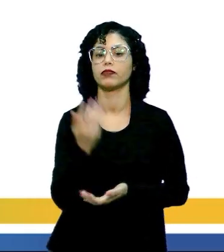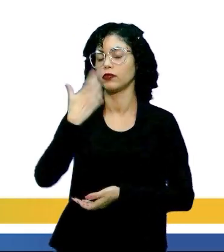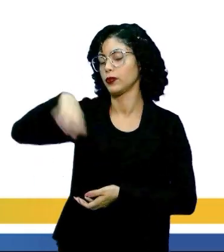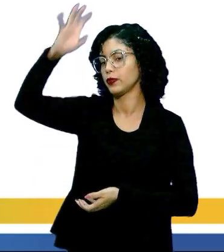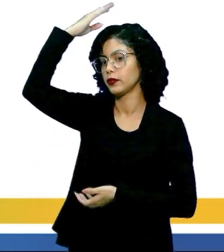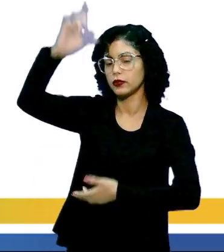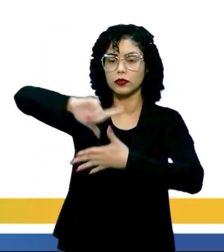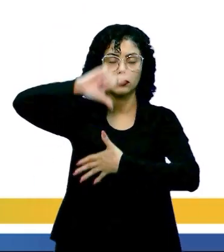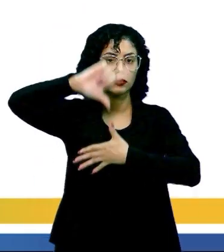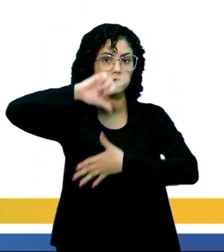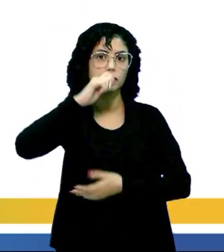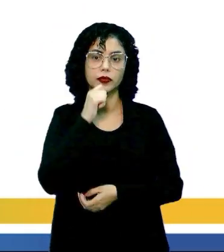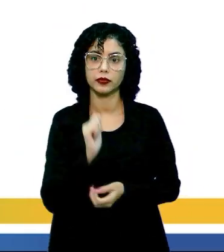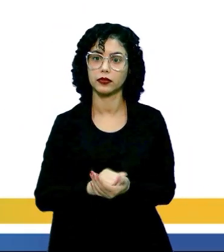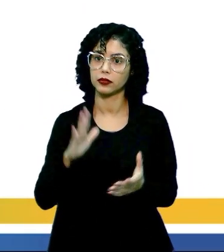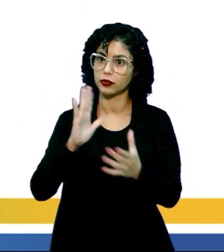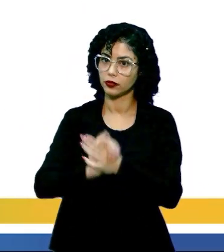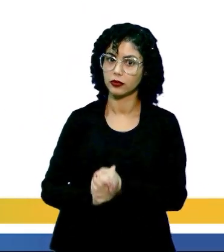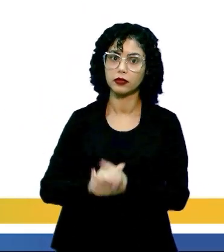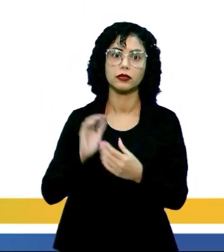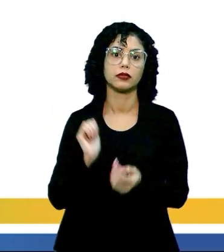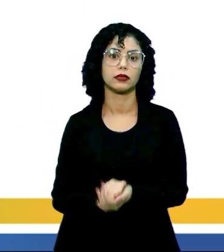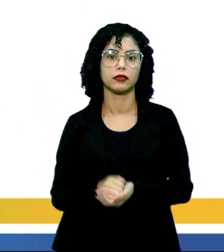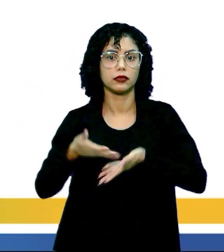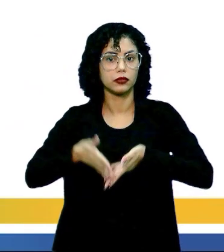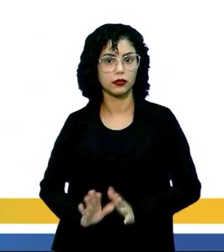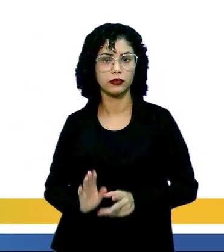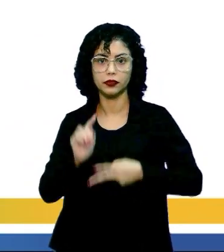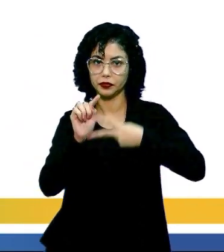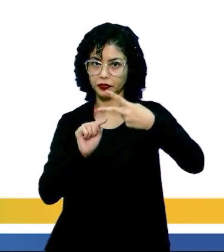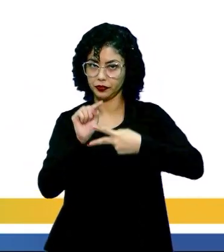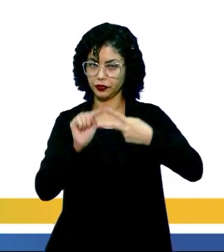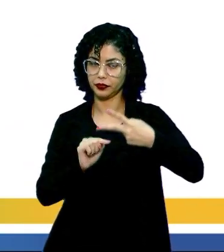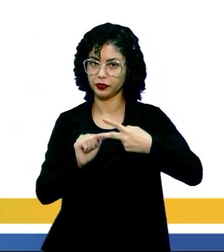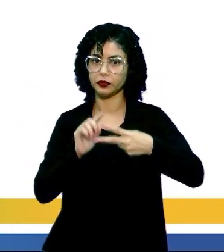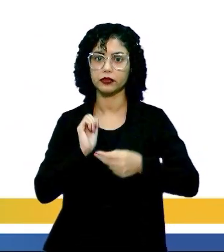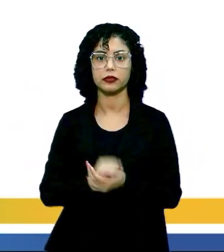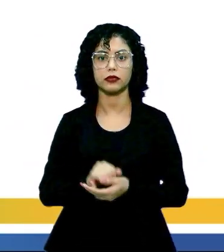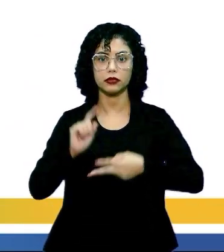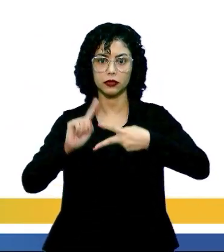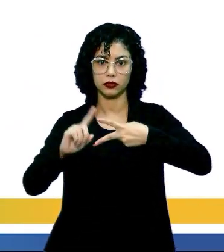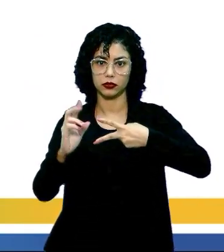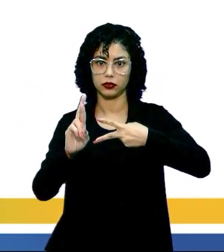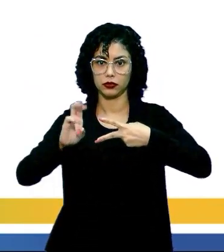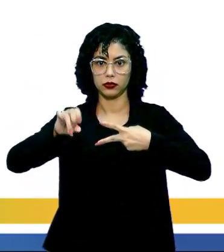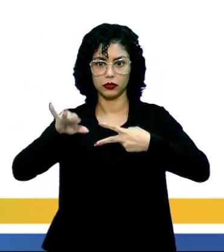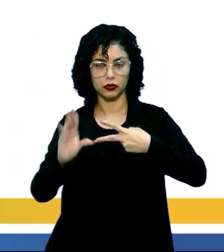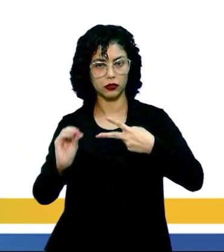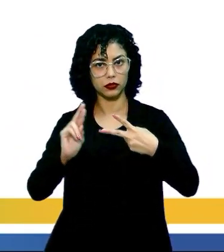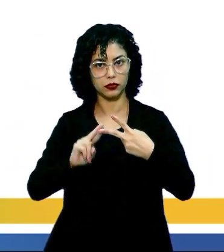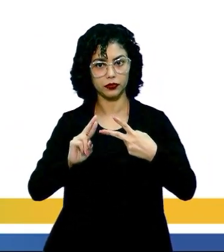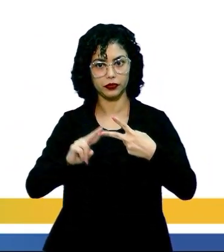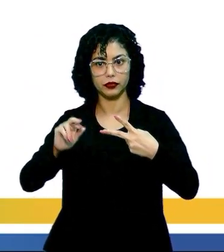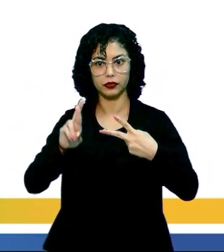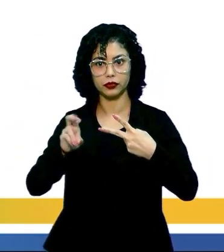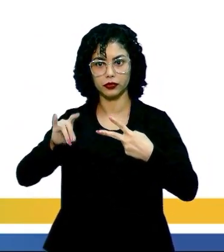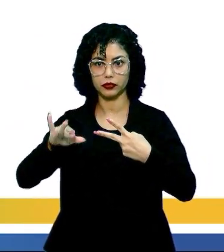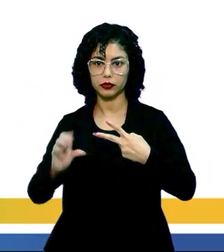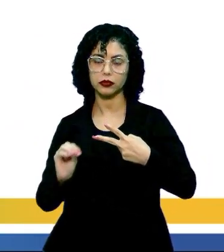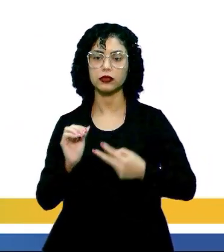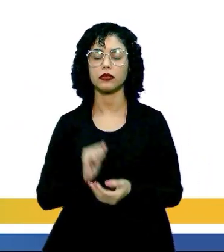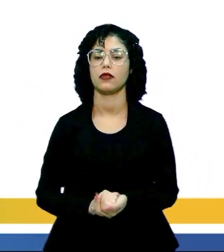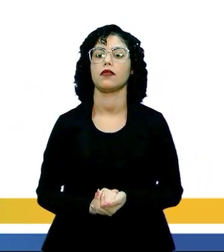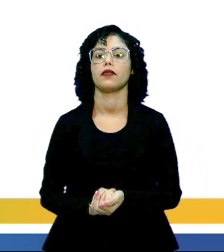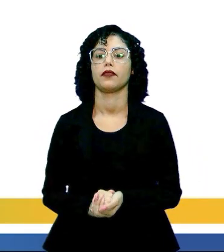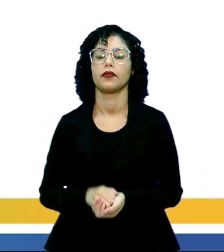rei latino. E desse casamento, né, nasceu 2 gêmeos, né, que foram seus descendentes, Rômulo e